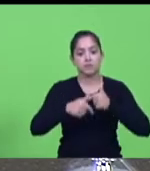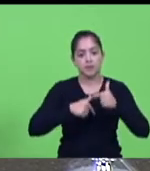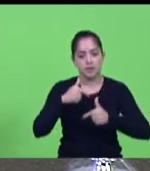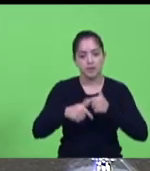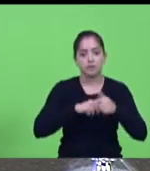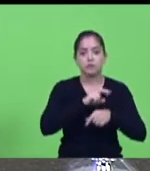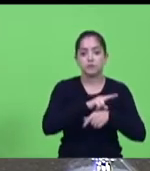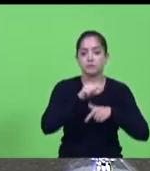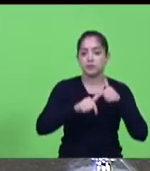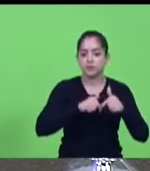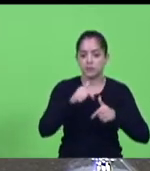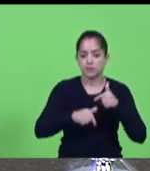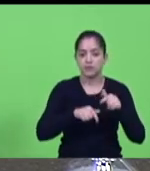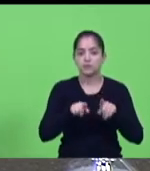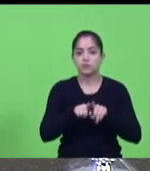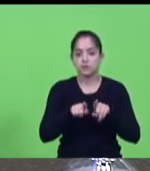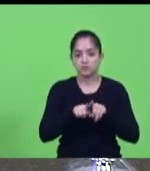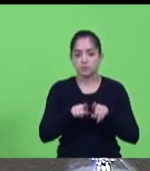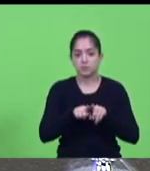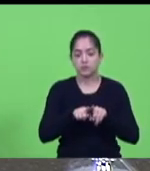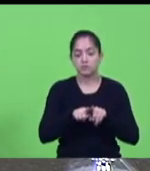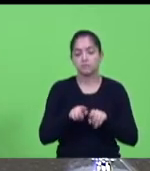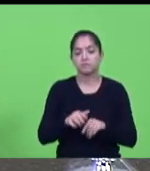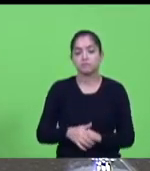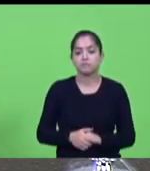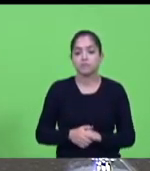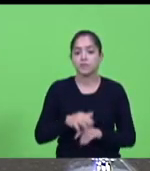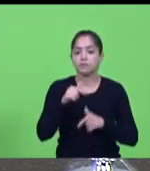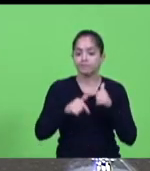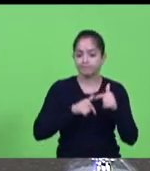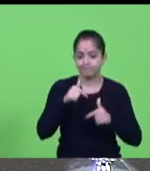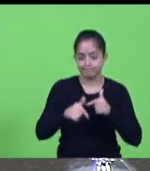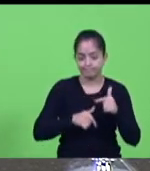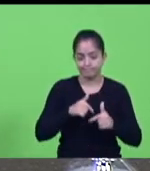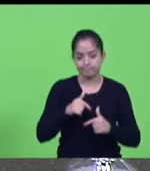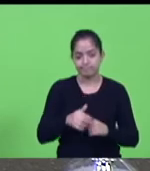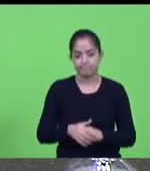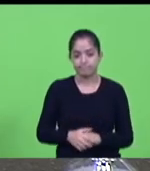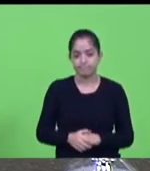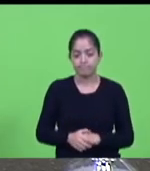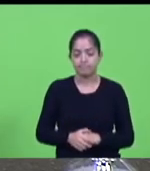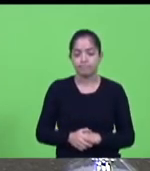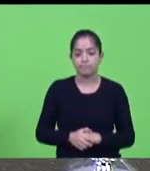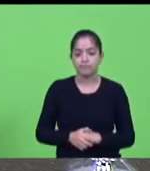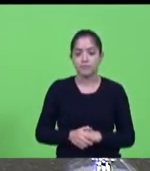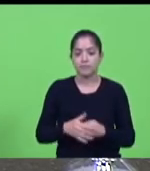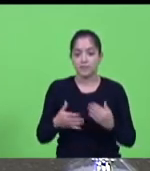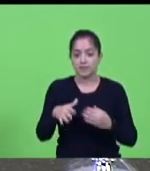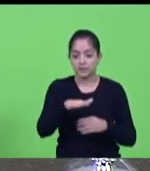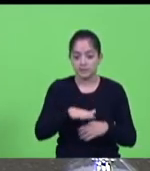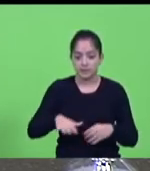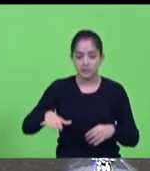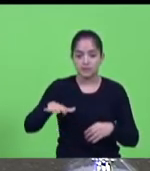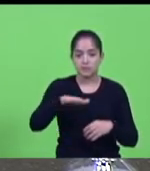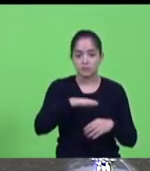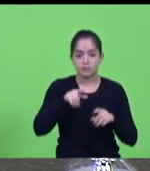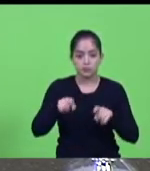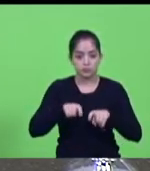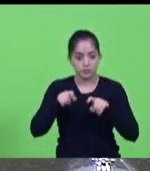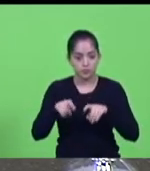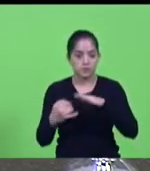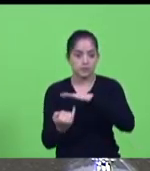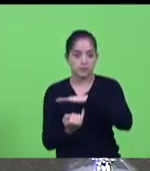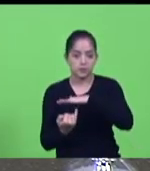empregando número expressivo de trabalhadores. Nas agroindústrias localizadas no